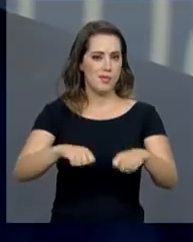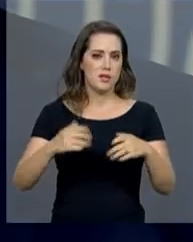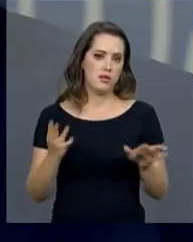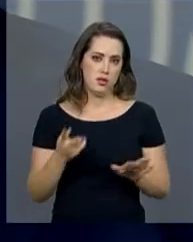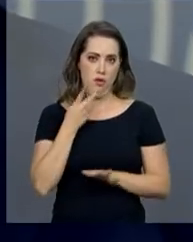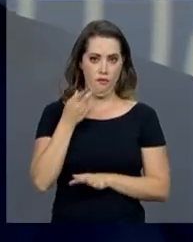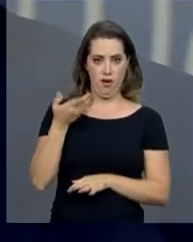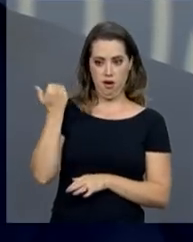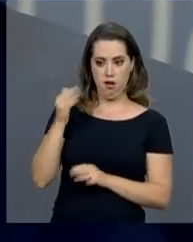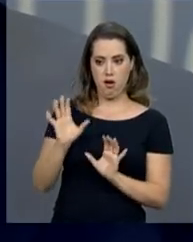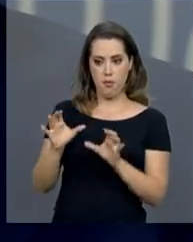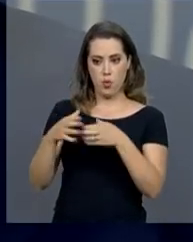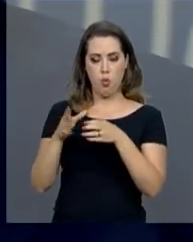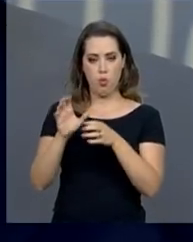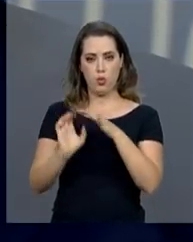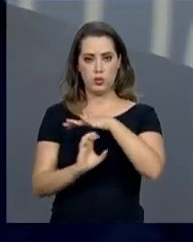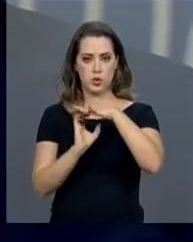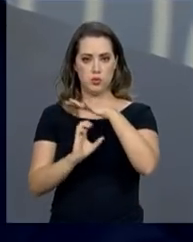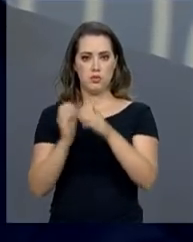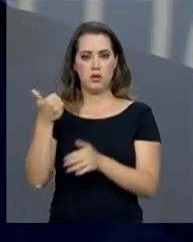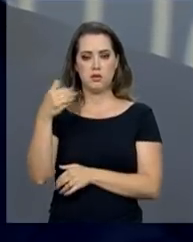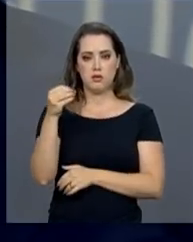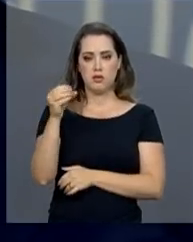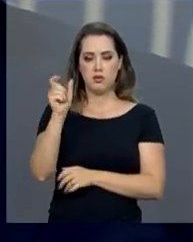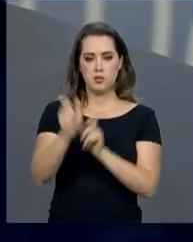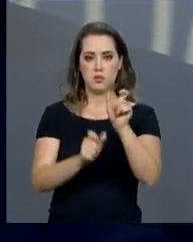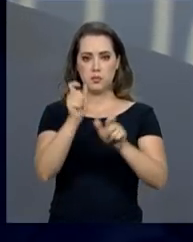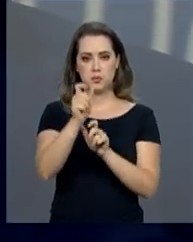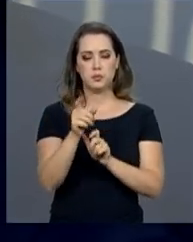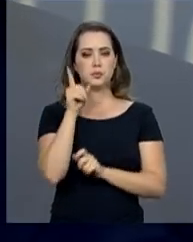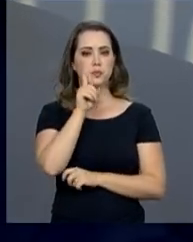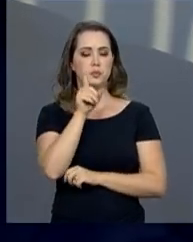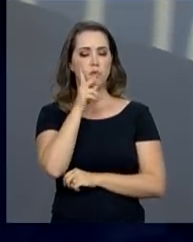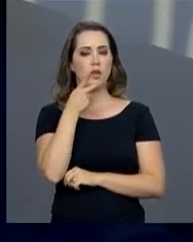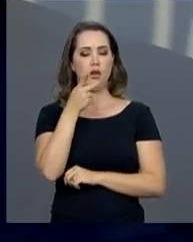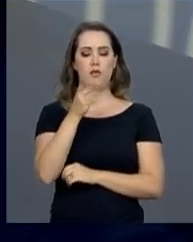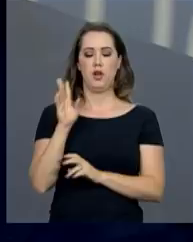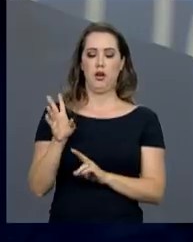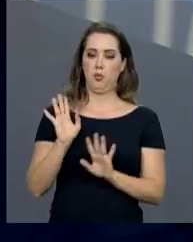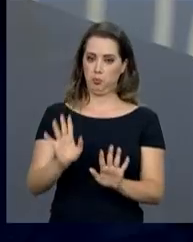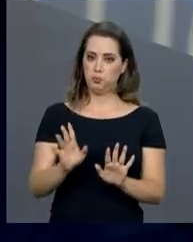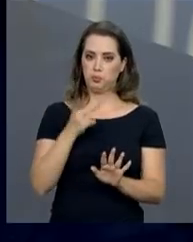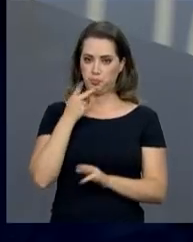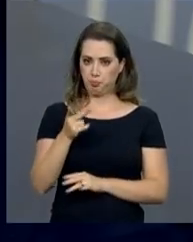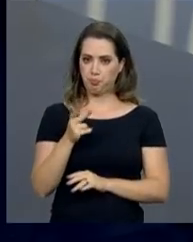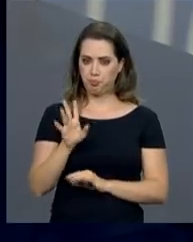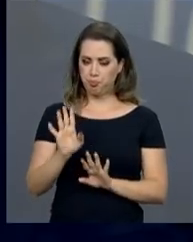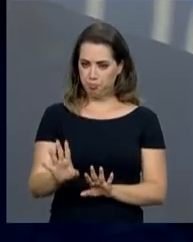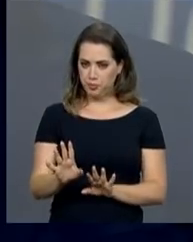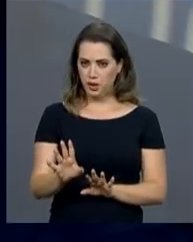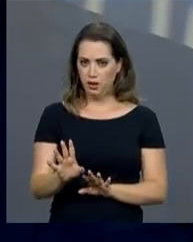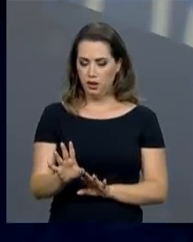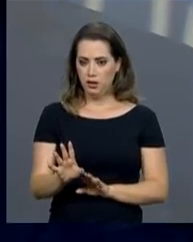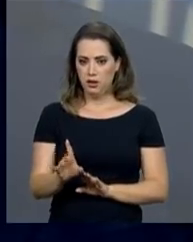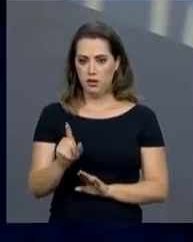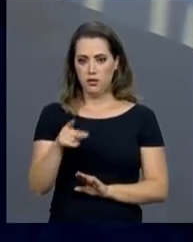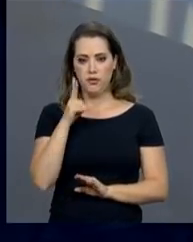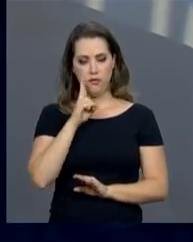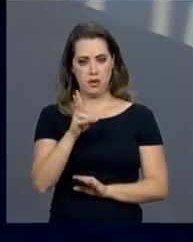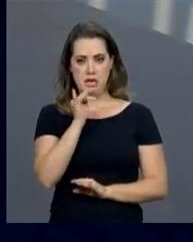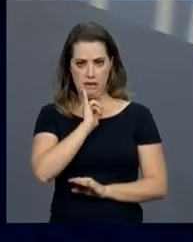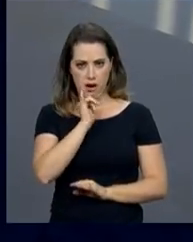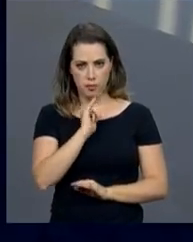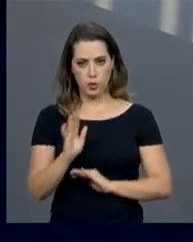para cerca de 100 empresários americanos a edição de veja a questão da rodada o teto de gastos